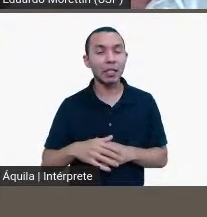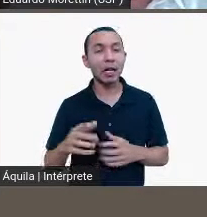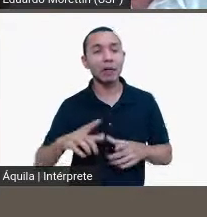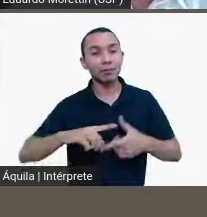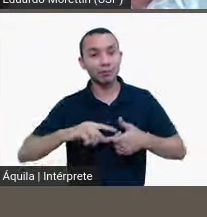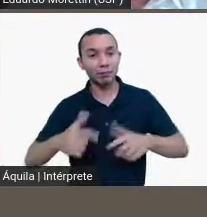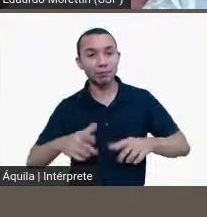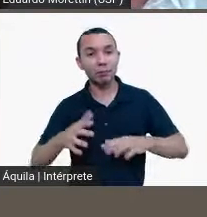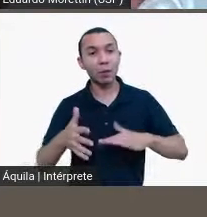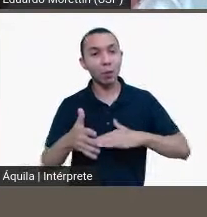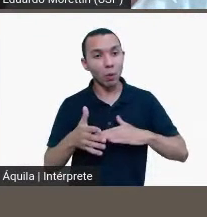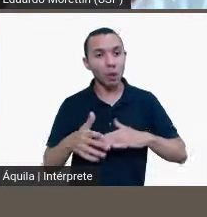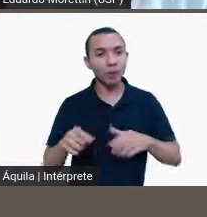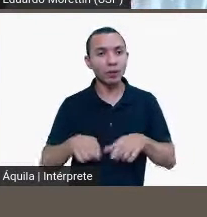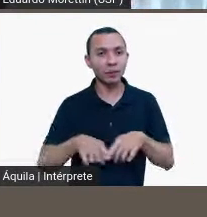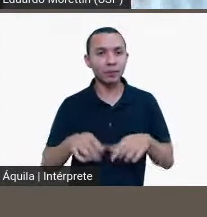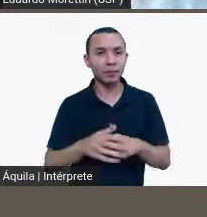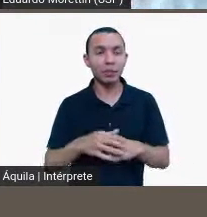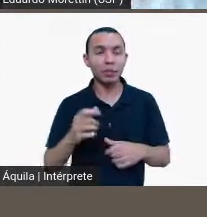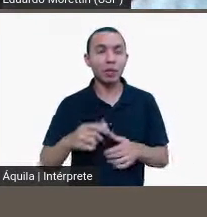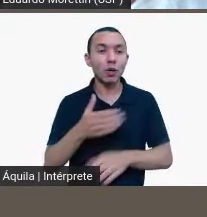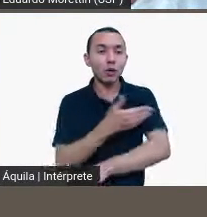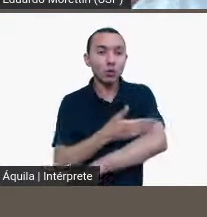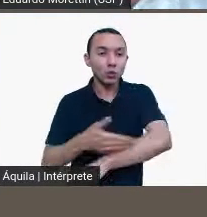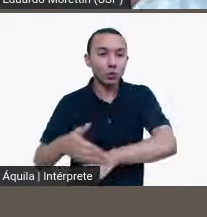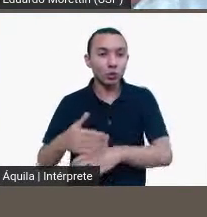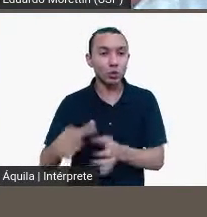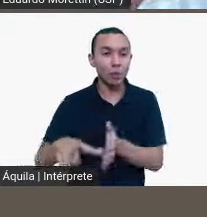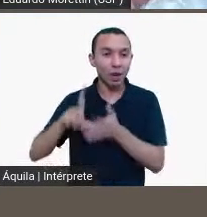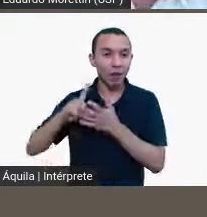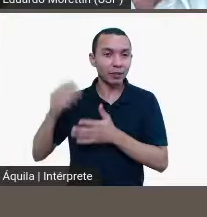ruptura, não a conservação. Muito obrigado.